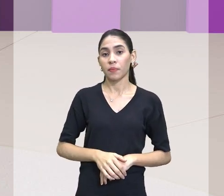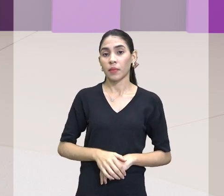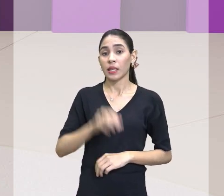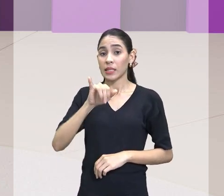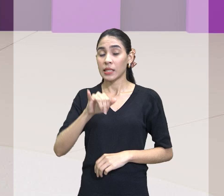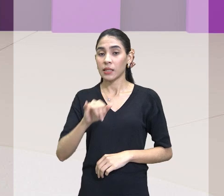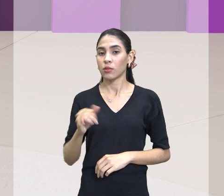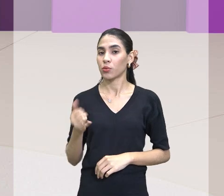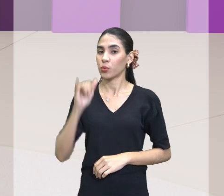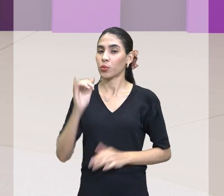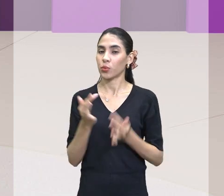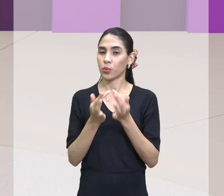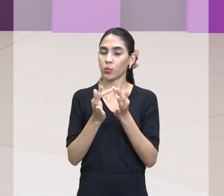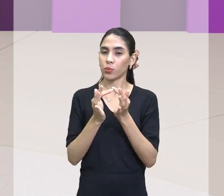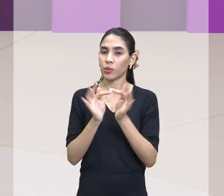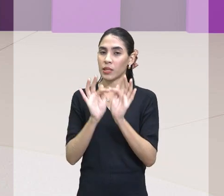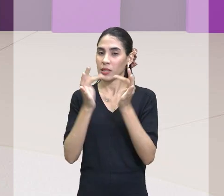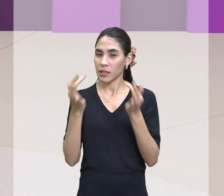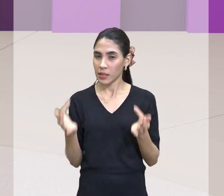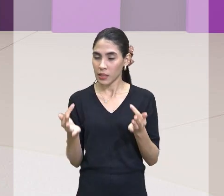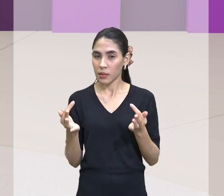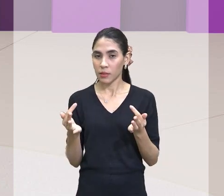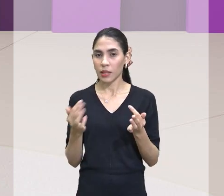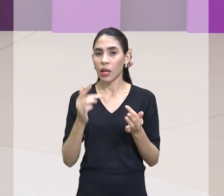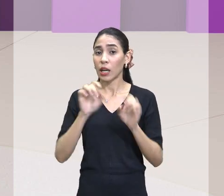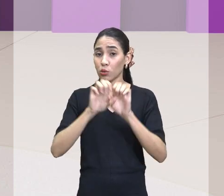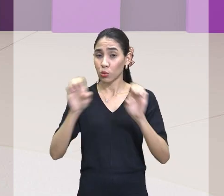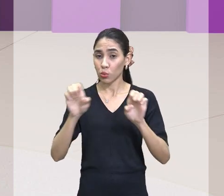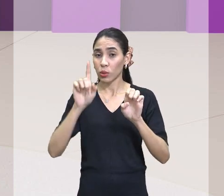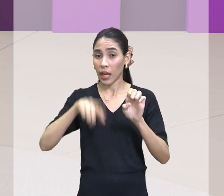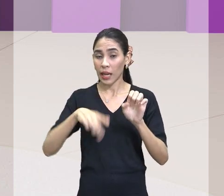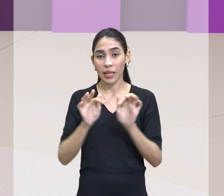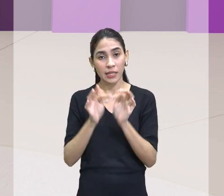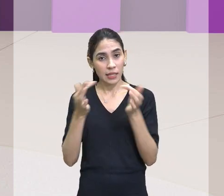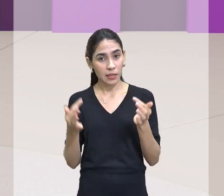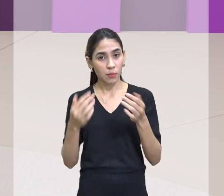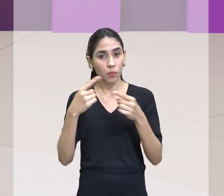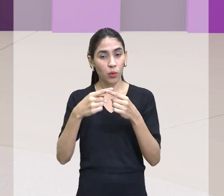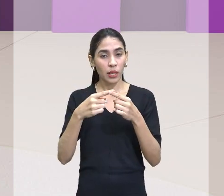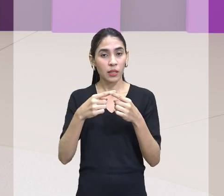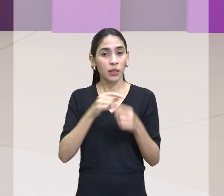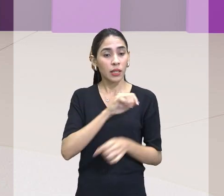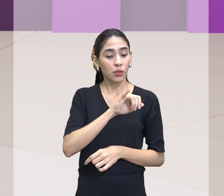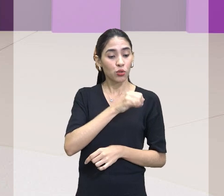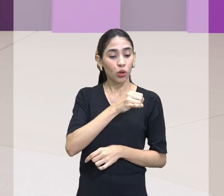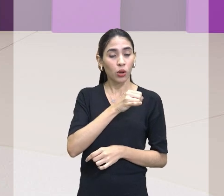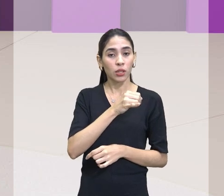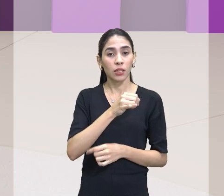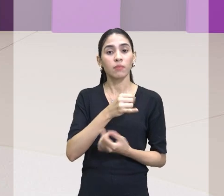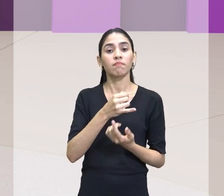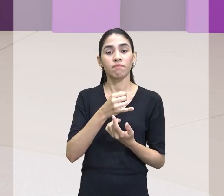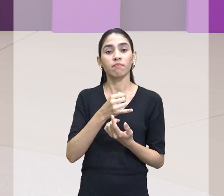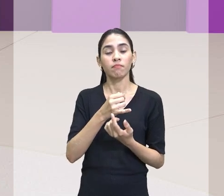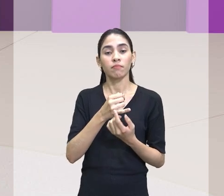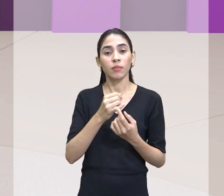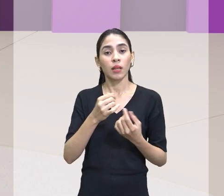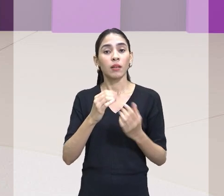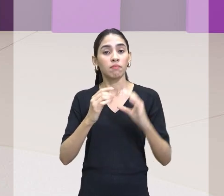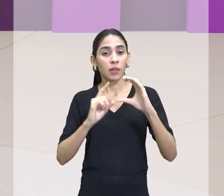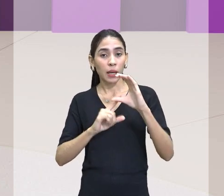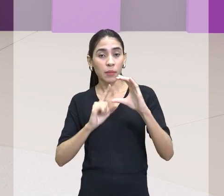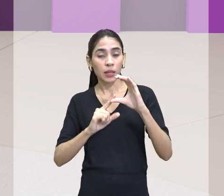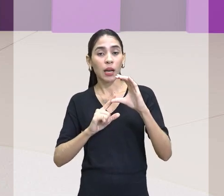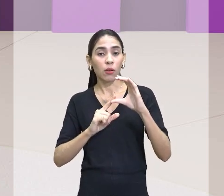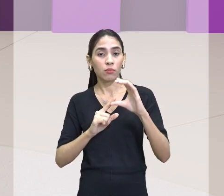juros simples, aí a expressão é um pouco mais simples, né? Porque você tem ali o J, que é igual a capital vezes o I vezes o tempo. Não tem